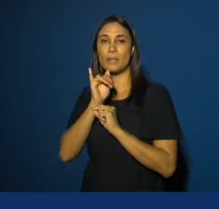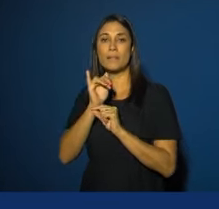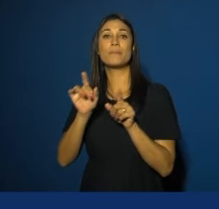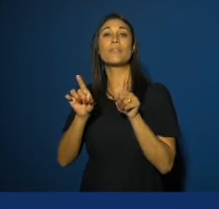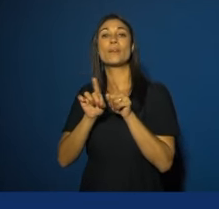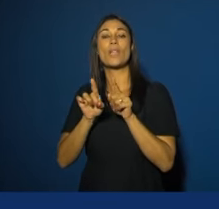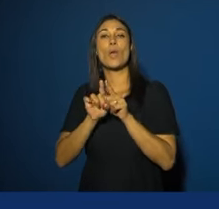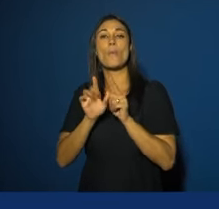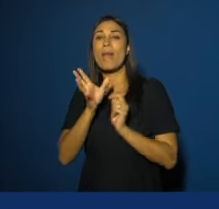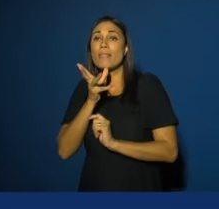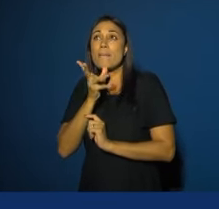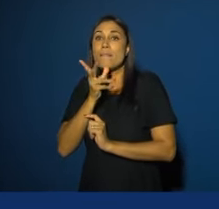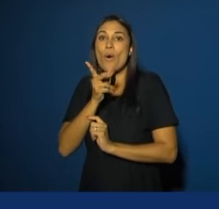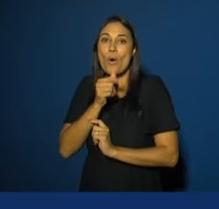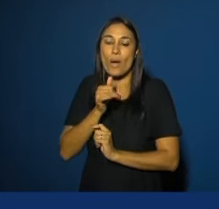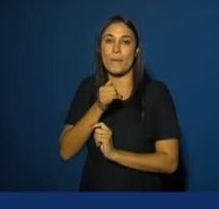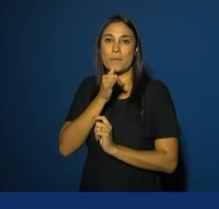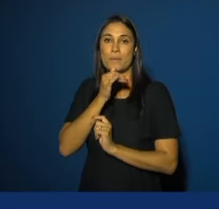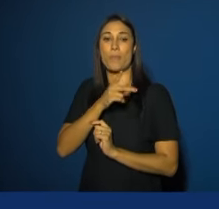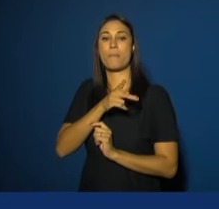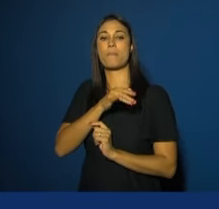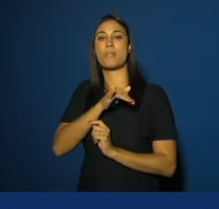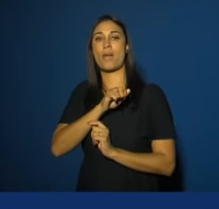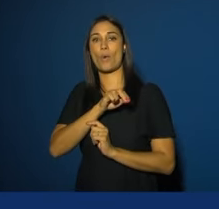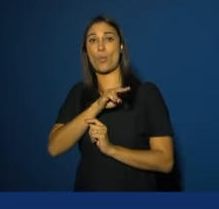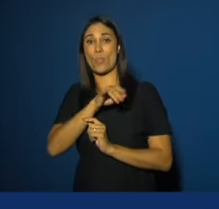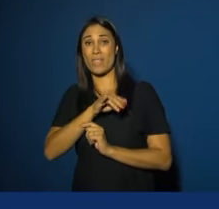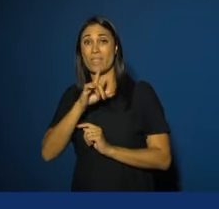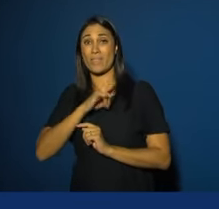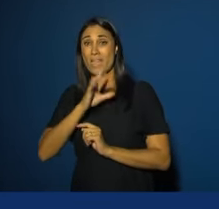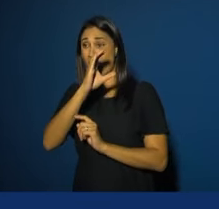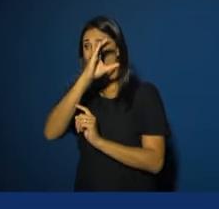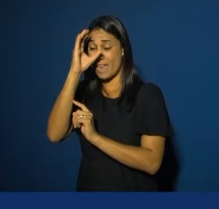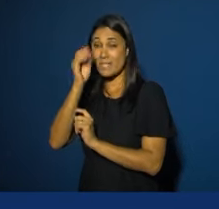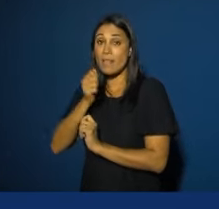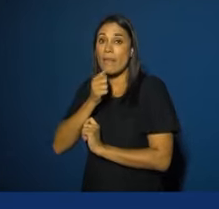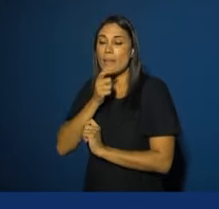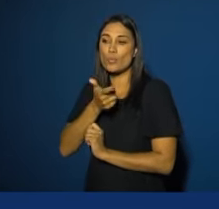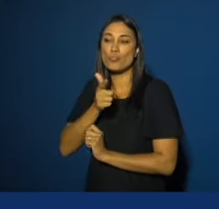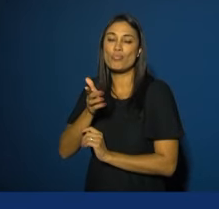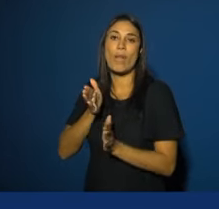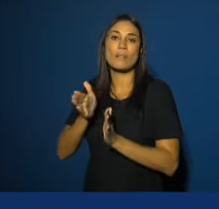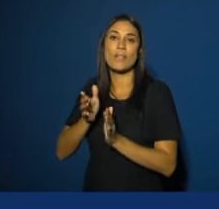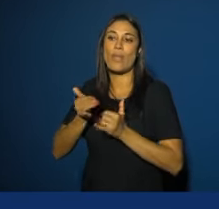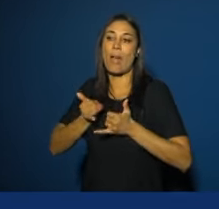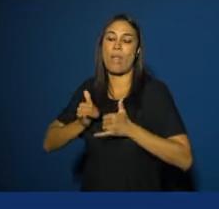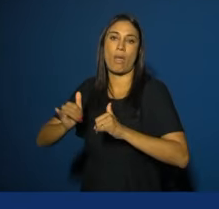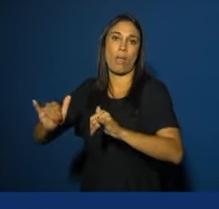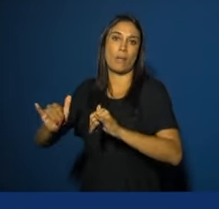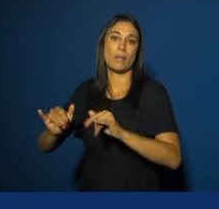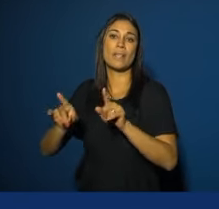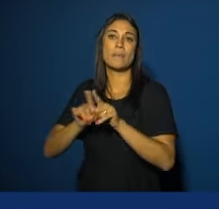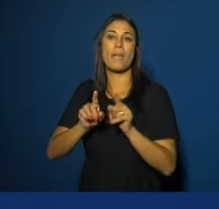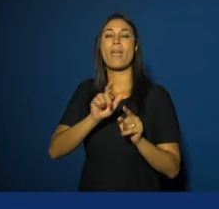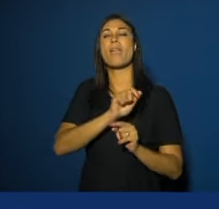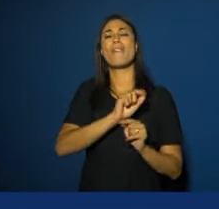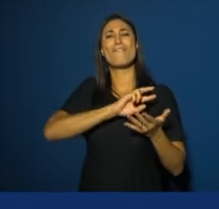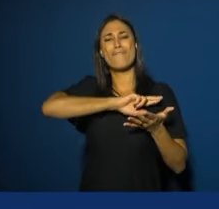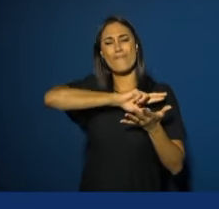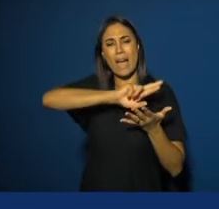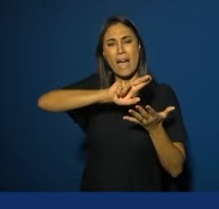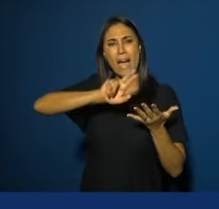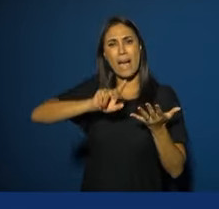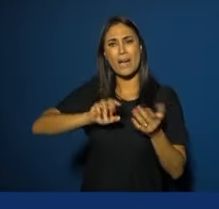eletrificação tardia. O Piauí, até hoje, tem consumidores que não têm acesso à energia elétrica. O Acre,